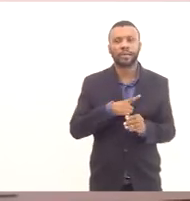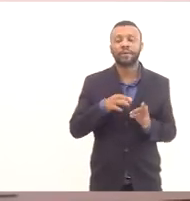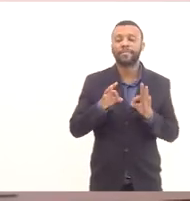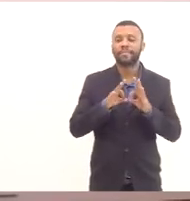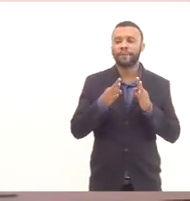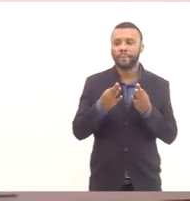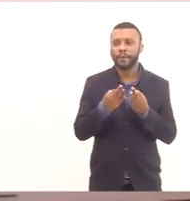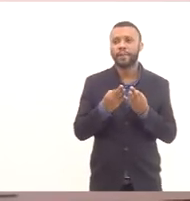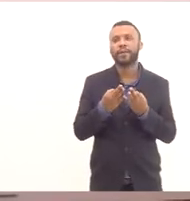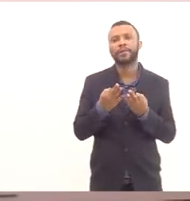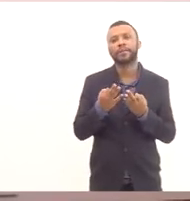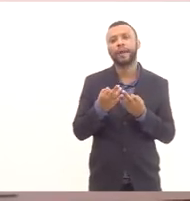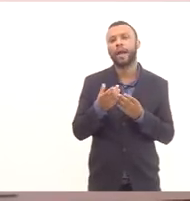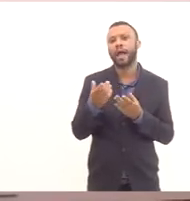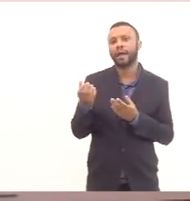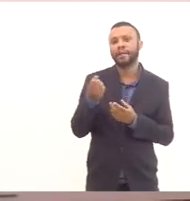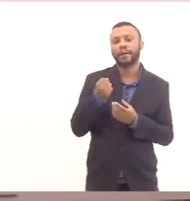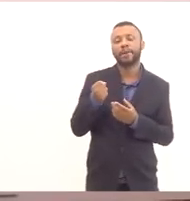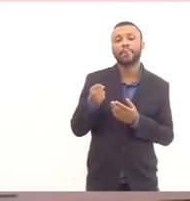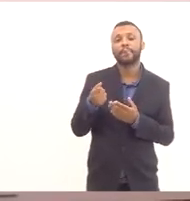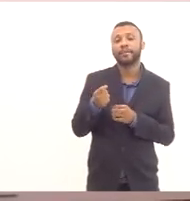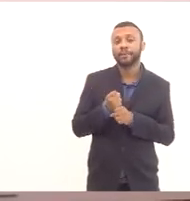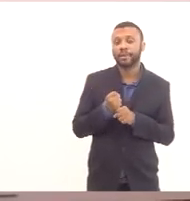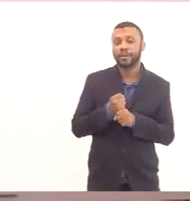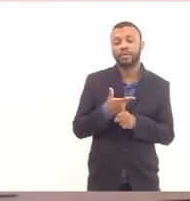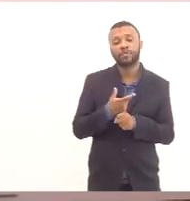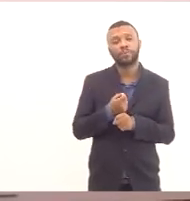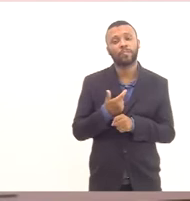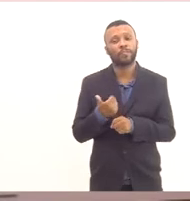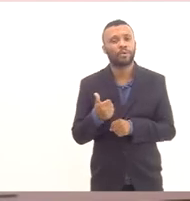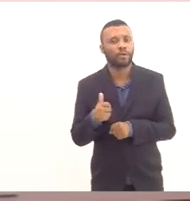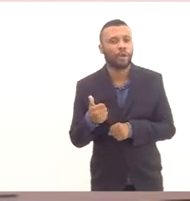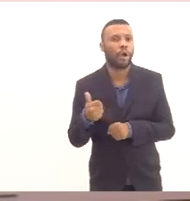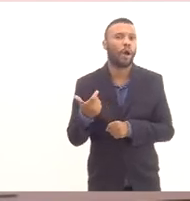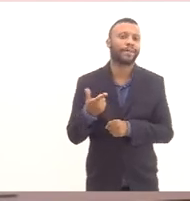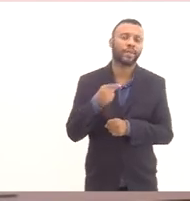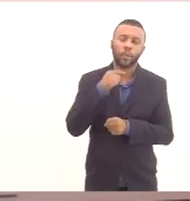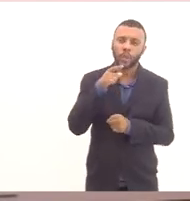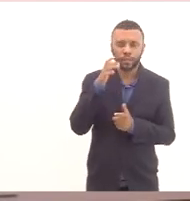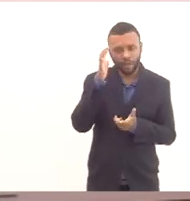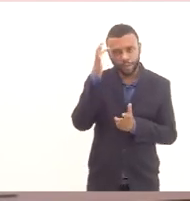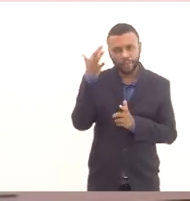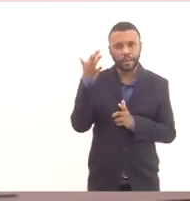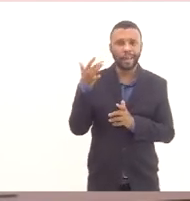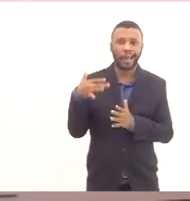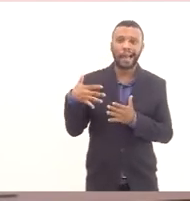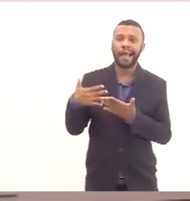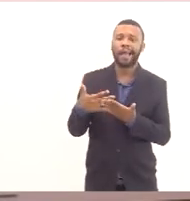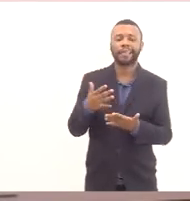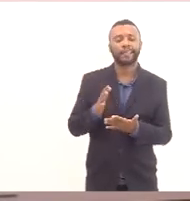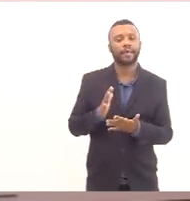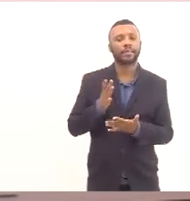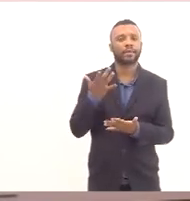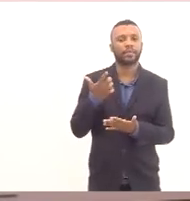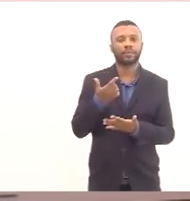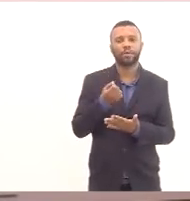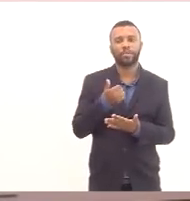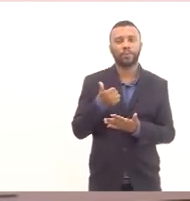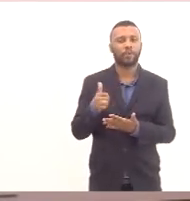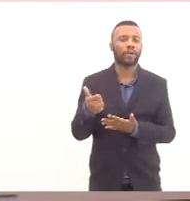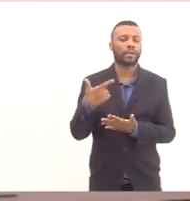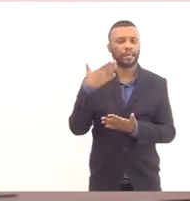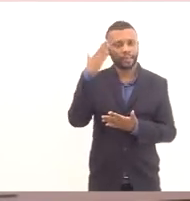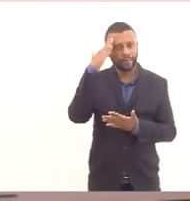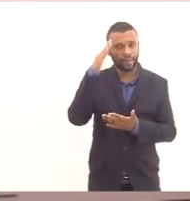família a gente vai negociar desde ontem família que até hoje não conseguiu resolver a tragédia 2011 Então a gente sabe que são problema Seríssimo